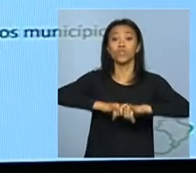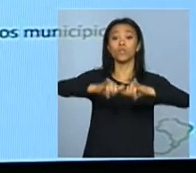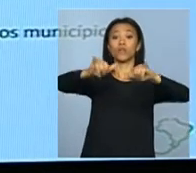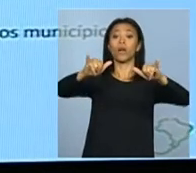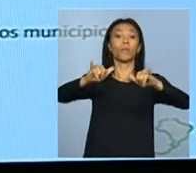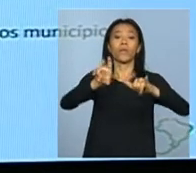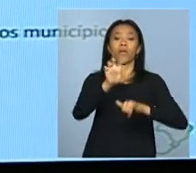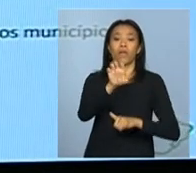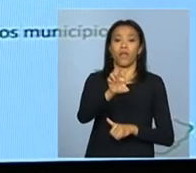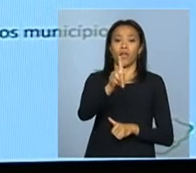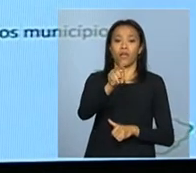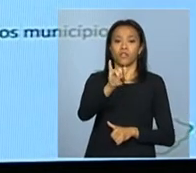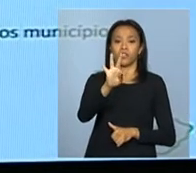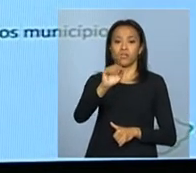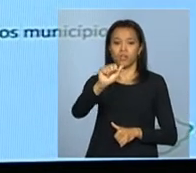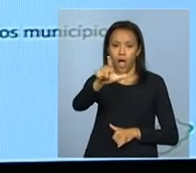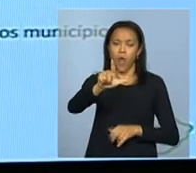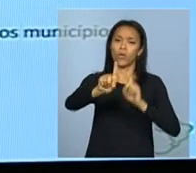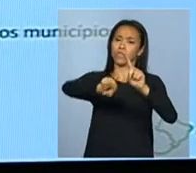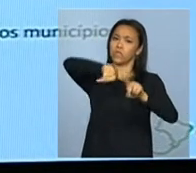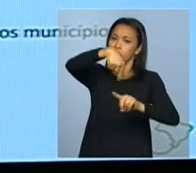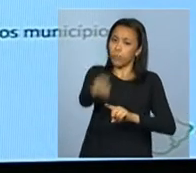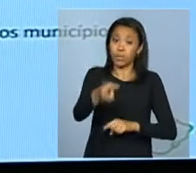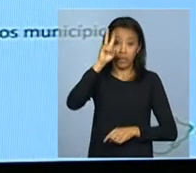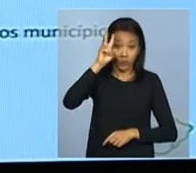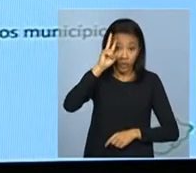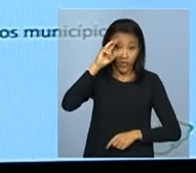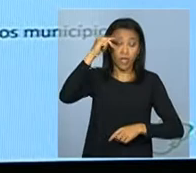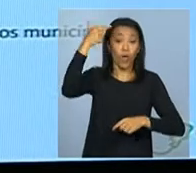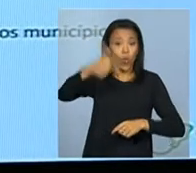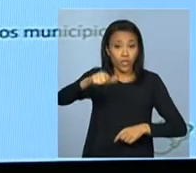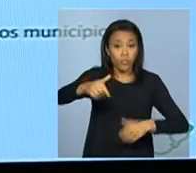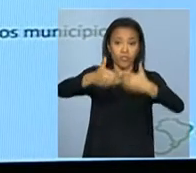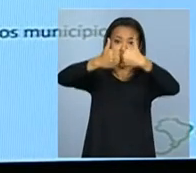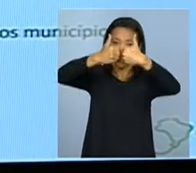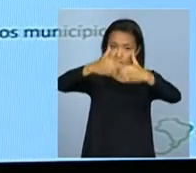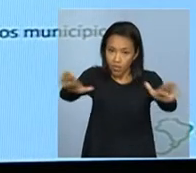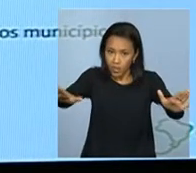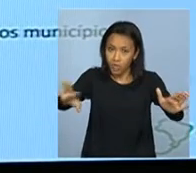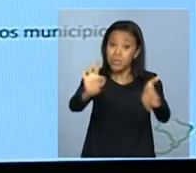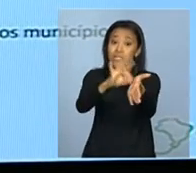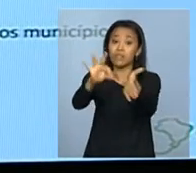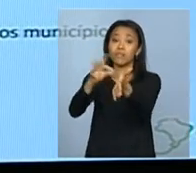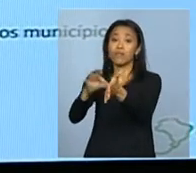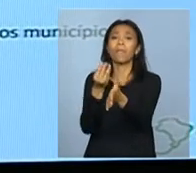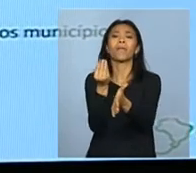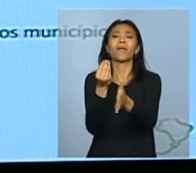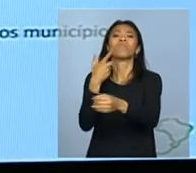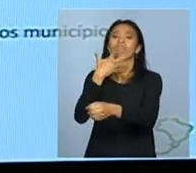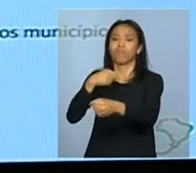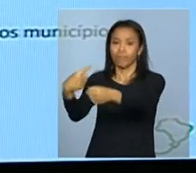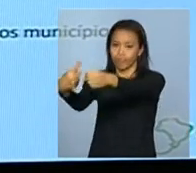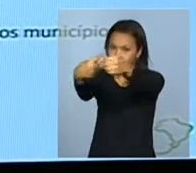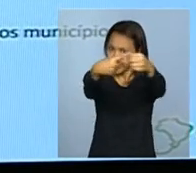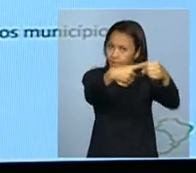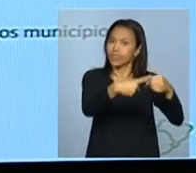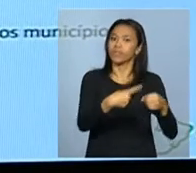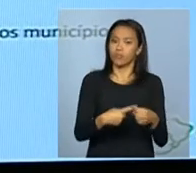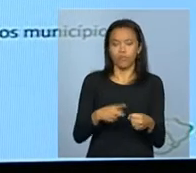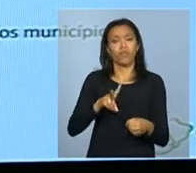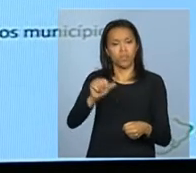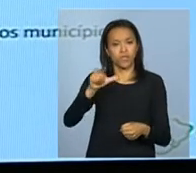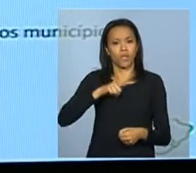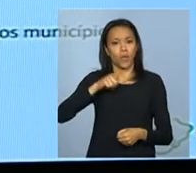próxima segunda-feira nós reabriremos a inscrição para os municípios até mais uma etapa é para